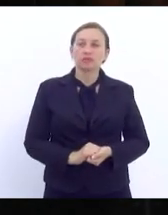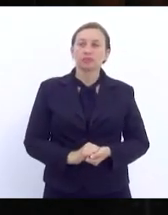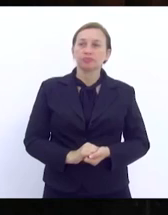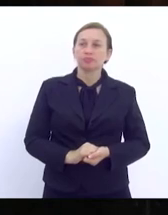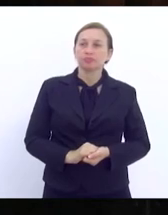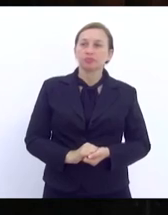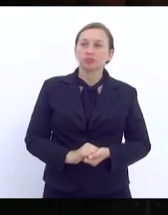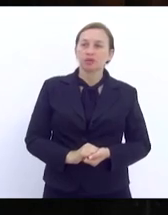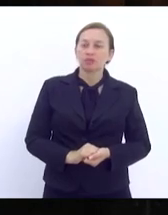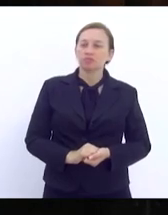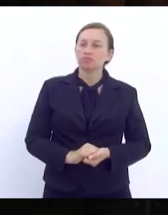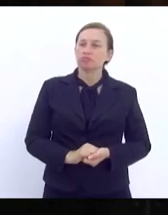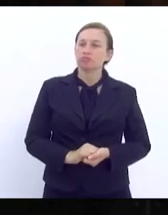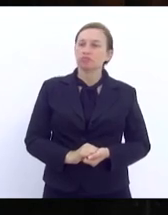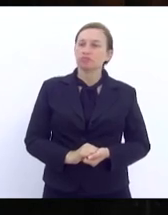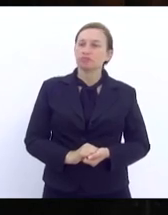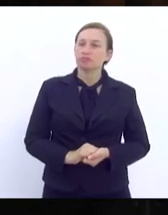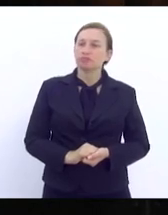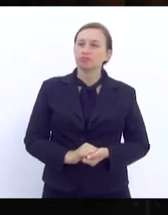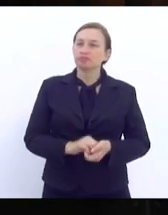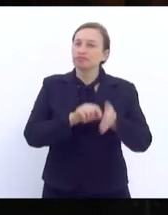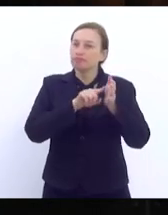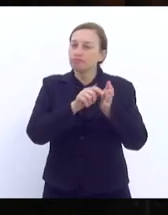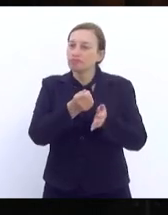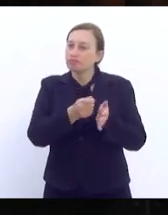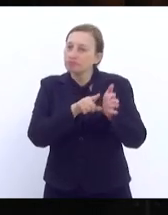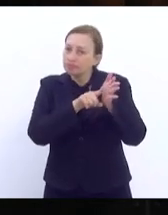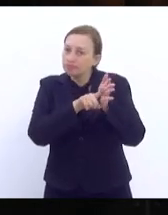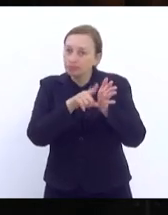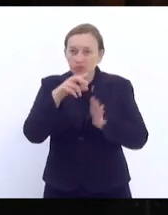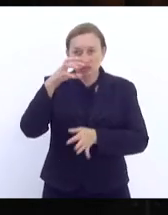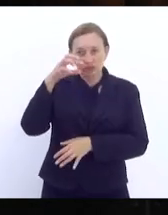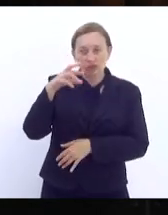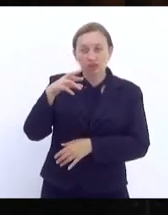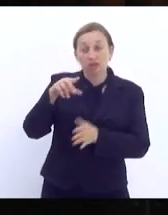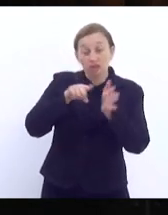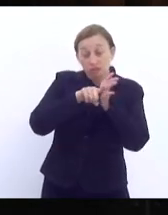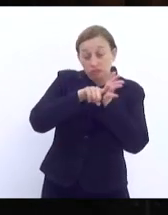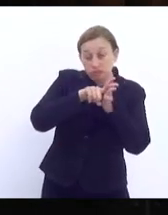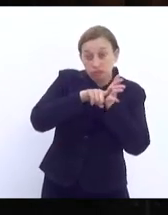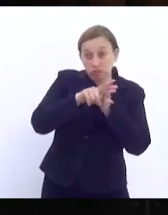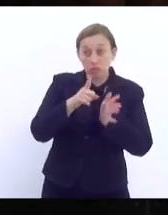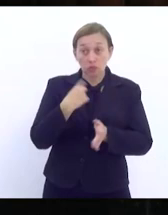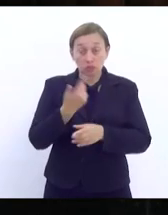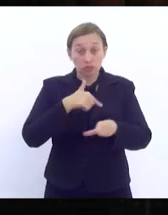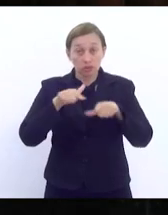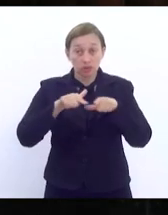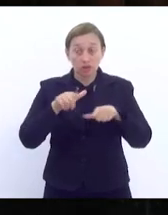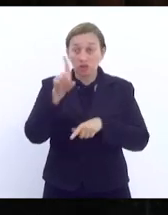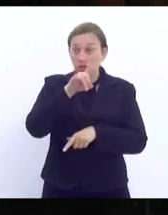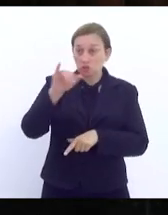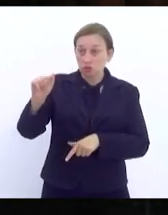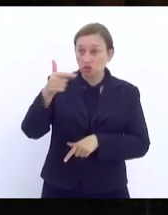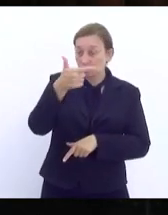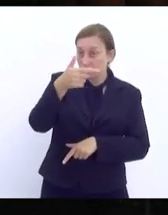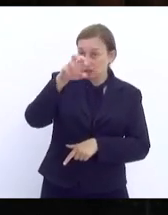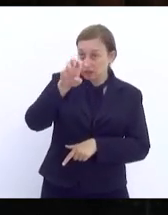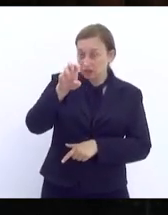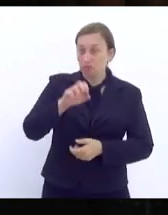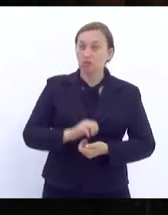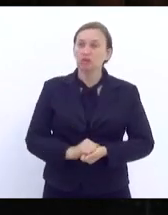tem sido alvo de objeto de investigação por parte do nosso mandato no dia 25